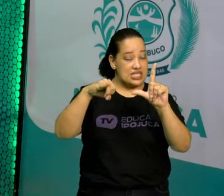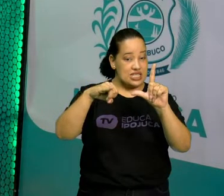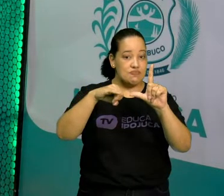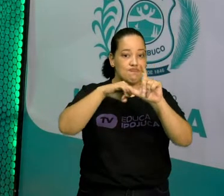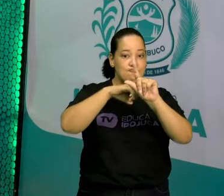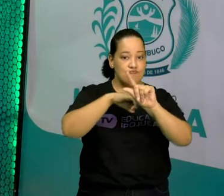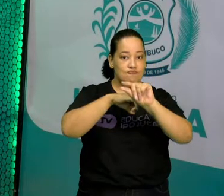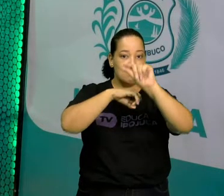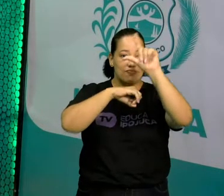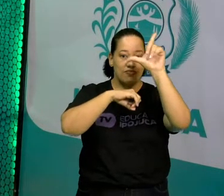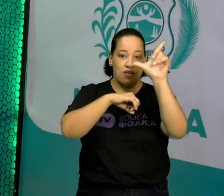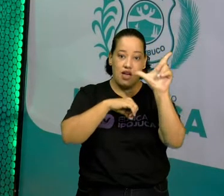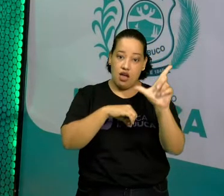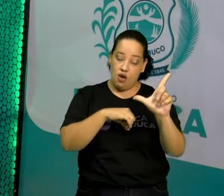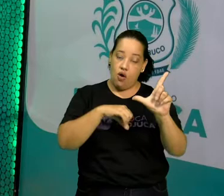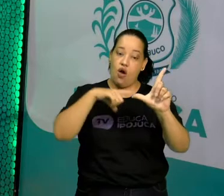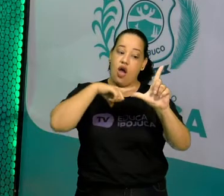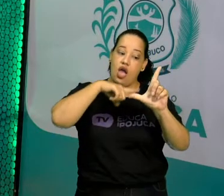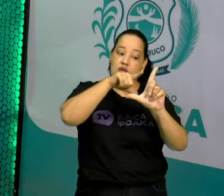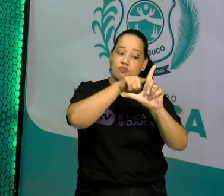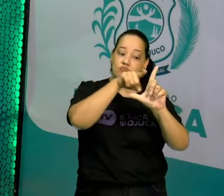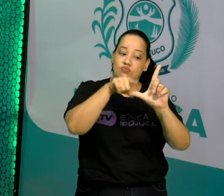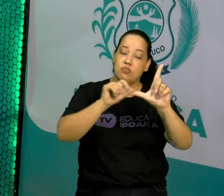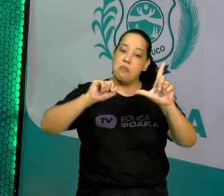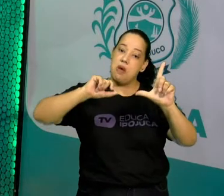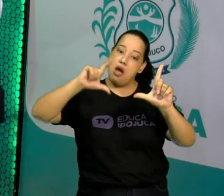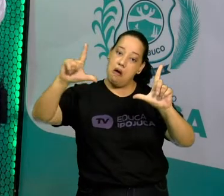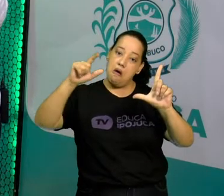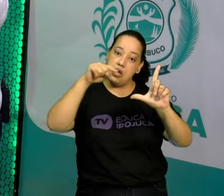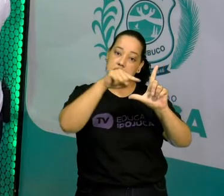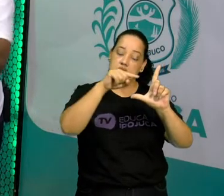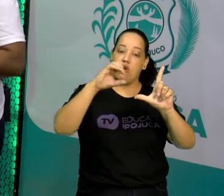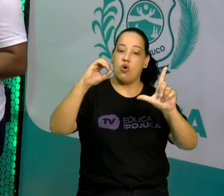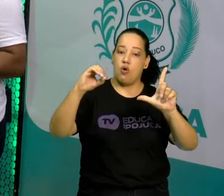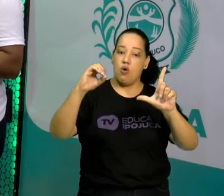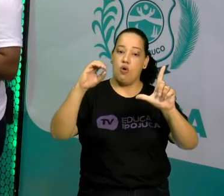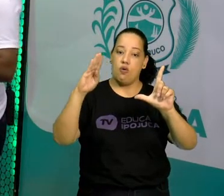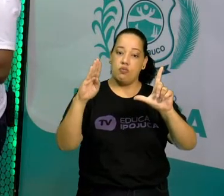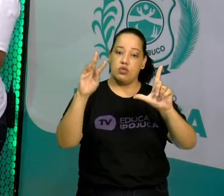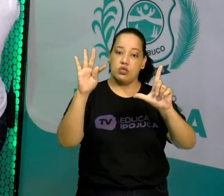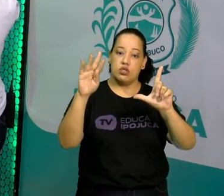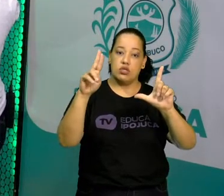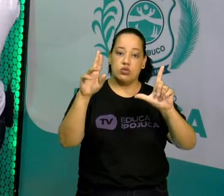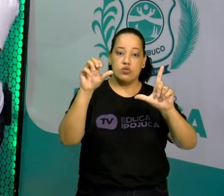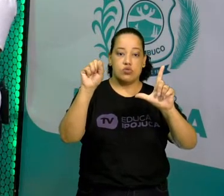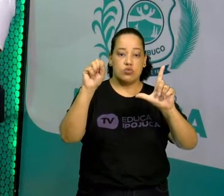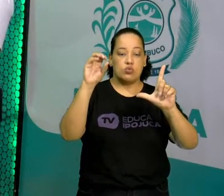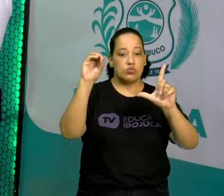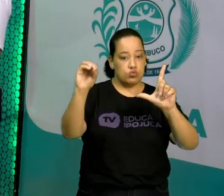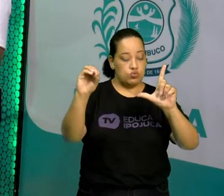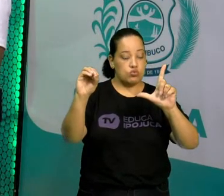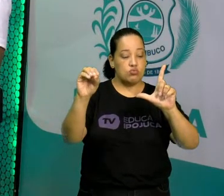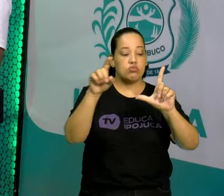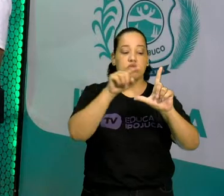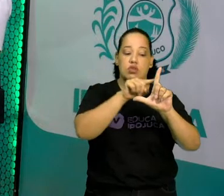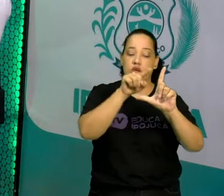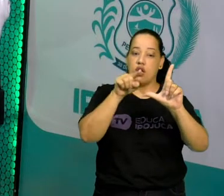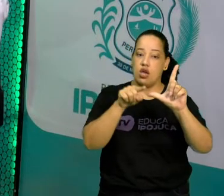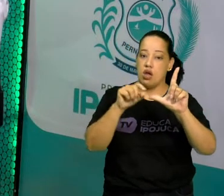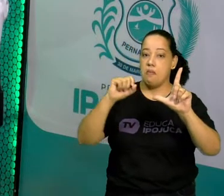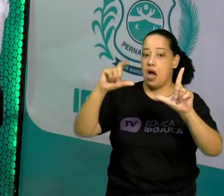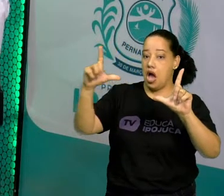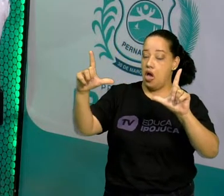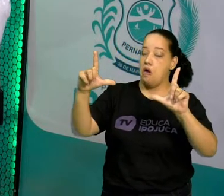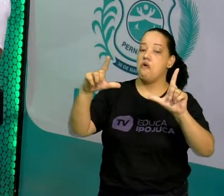que 90 então é obtuso por isso que esse último triângulo ele tem um ângulo maior que